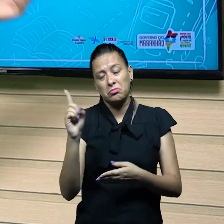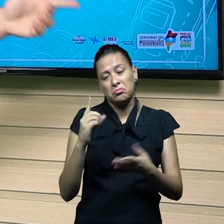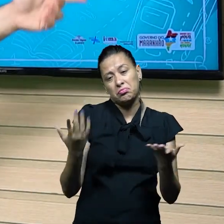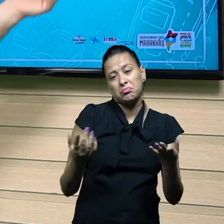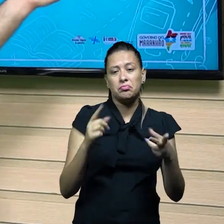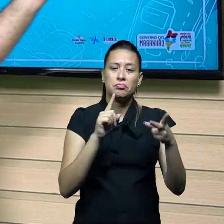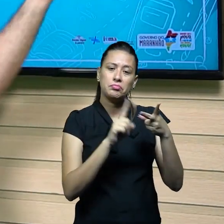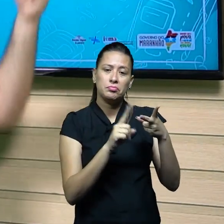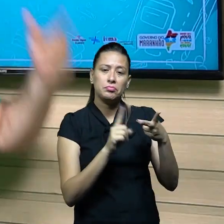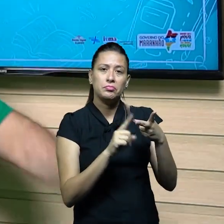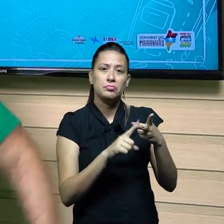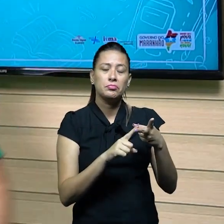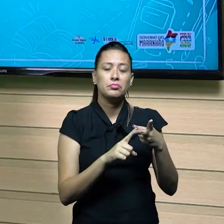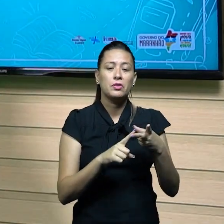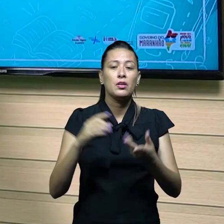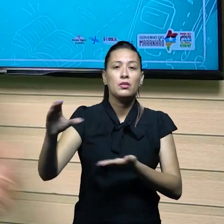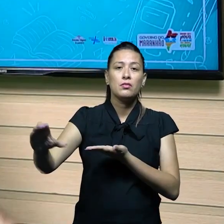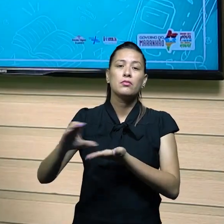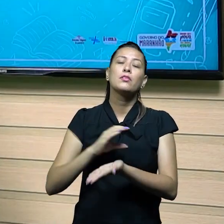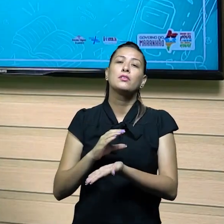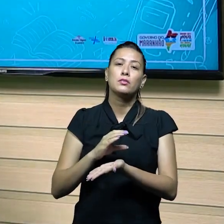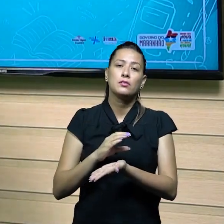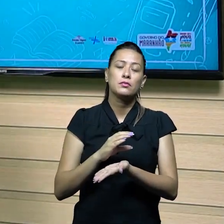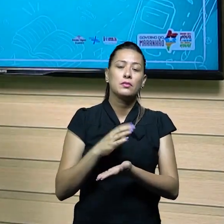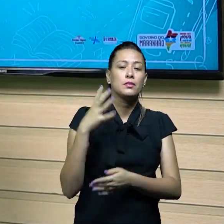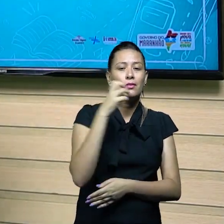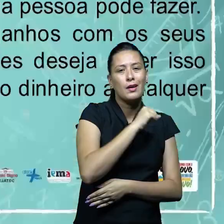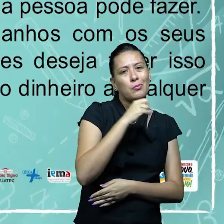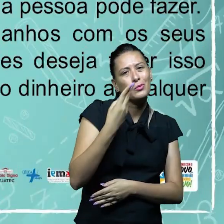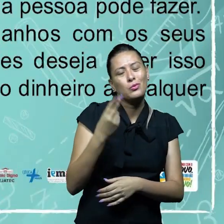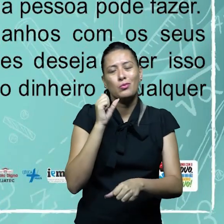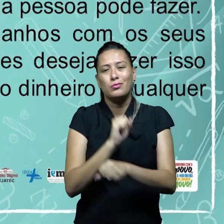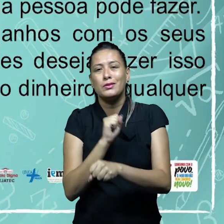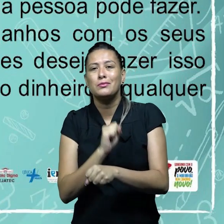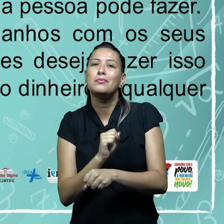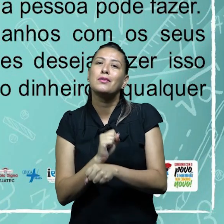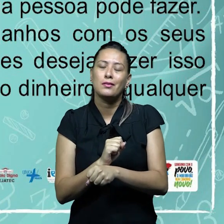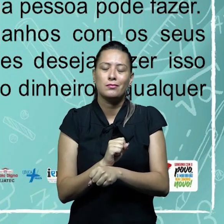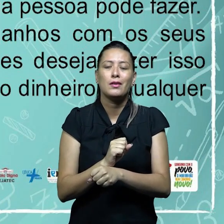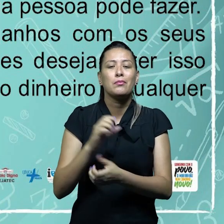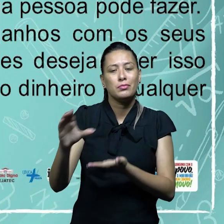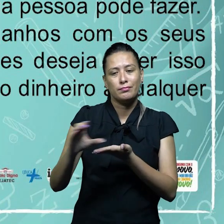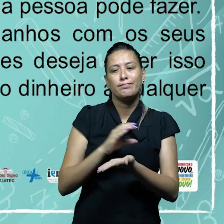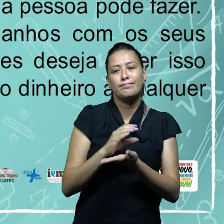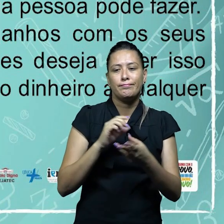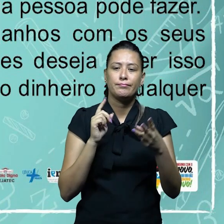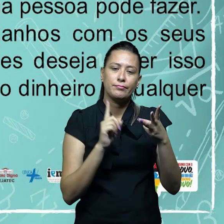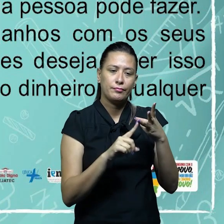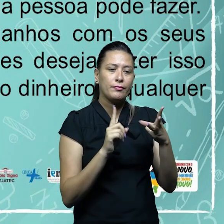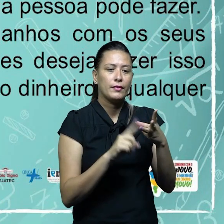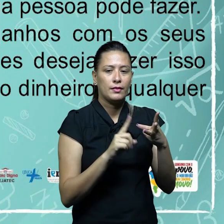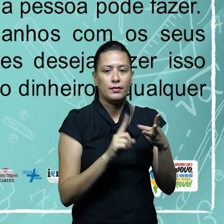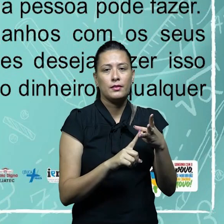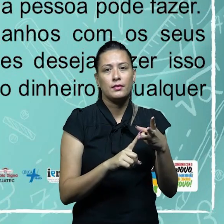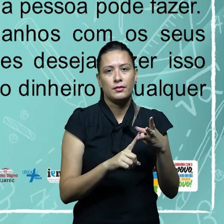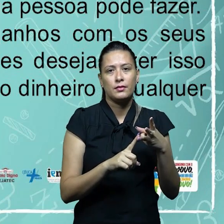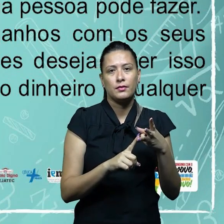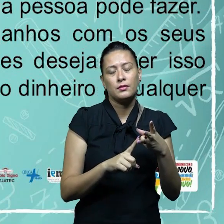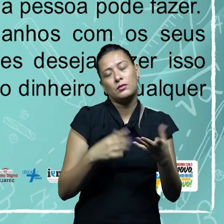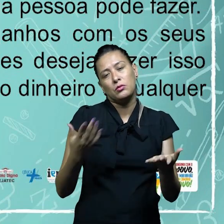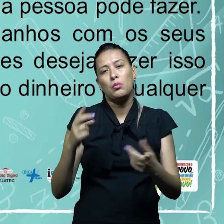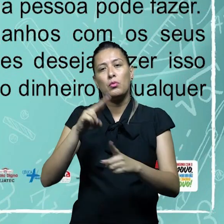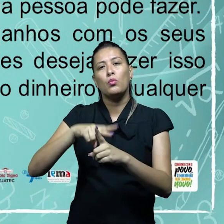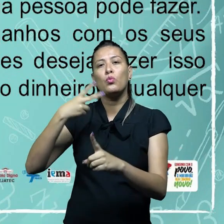de investimento. E rentabilidade, quanto é que ele vai me render a determinado tempo, tá? Que afeta todo e qualquer tipo de investimento que